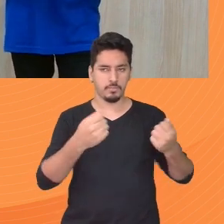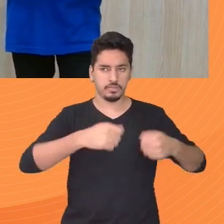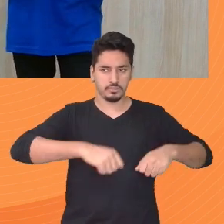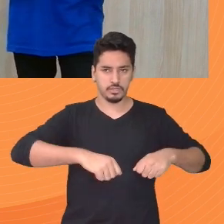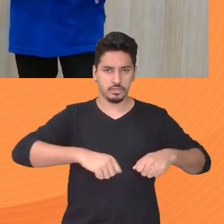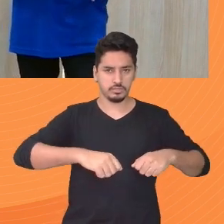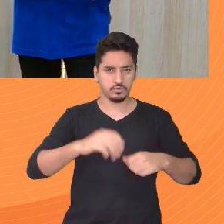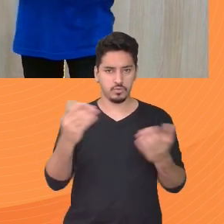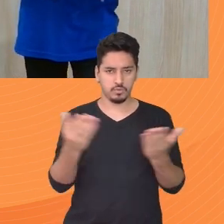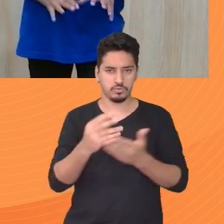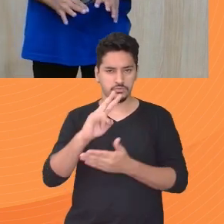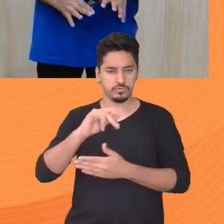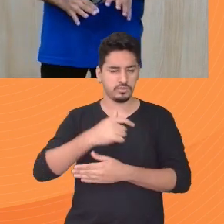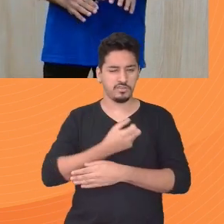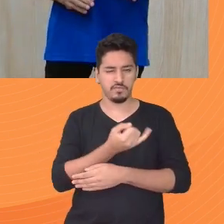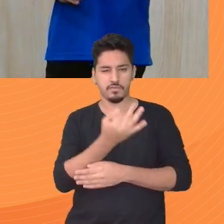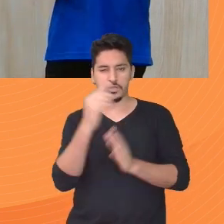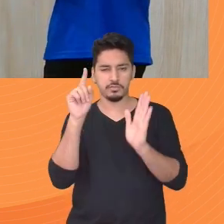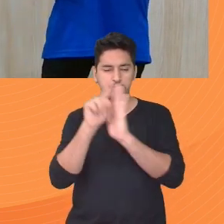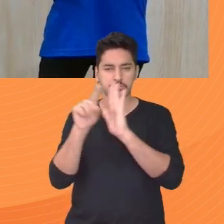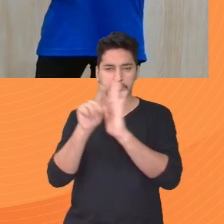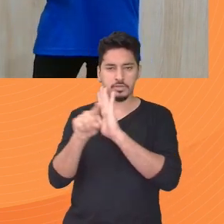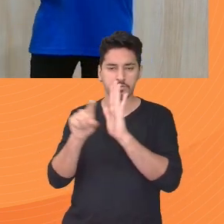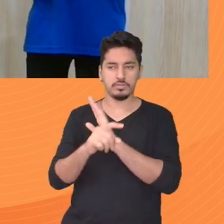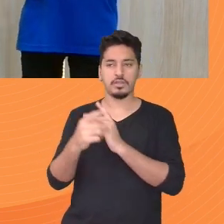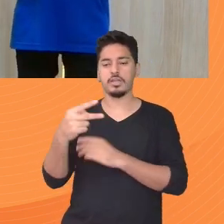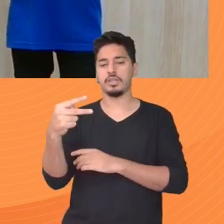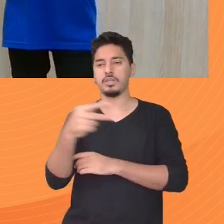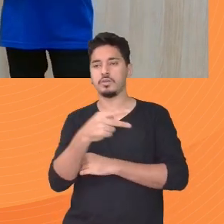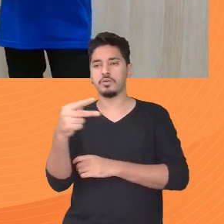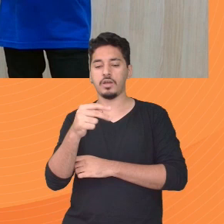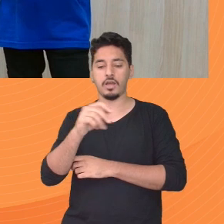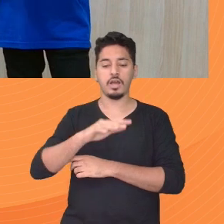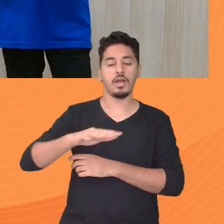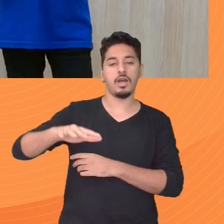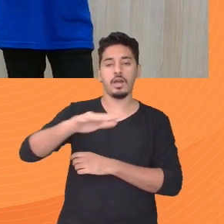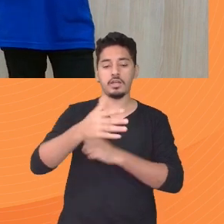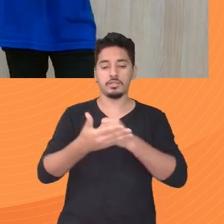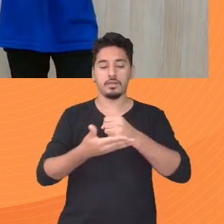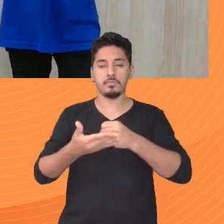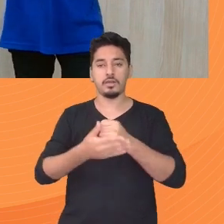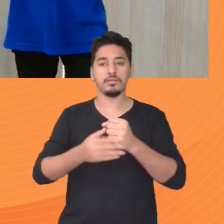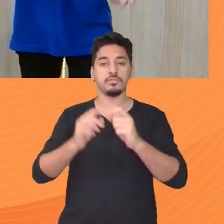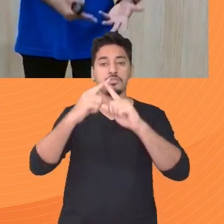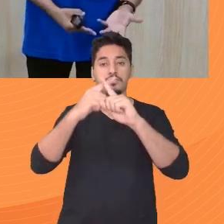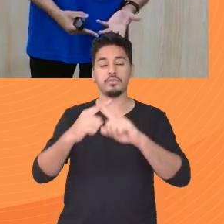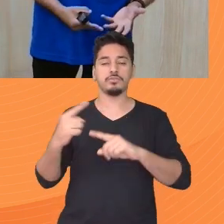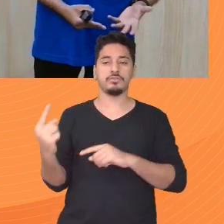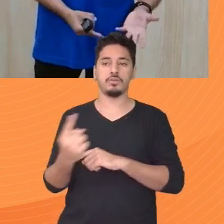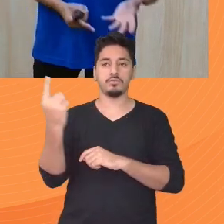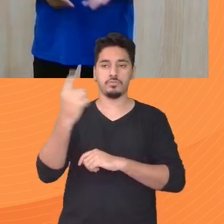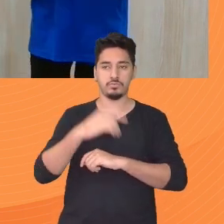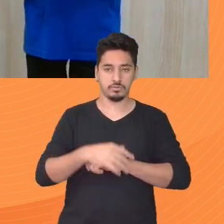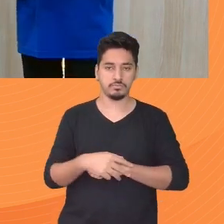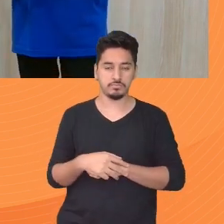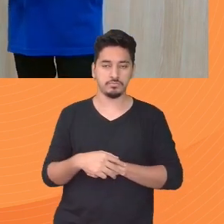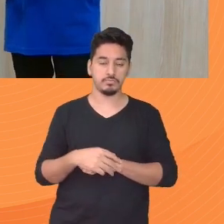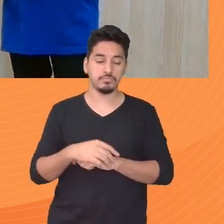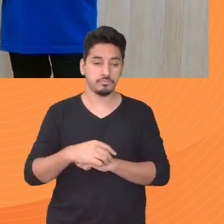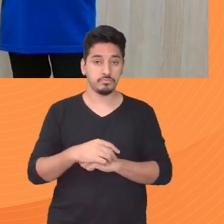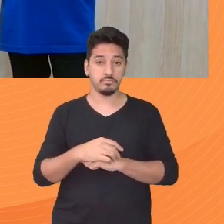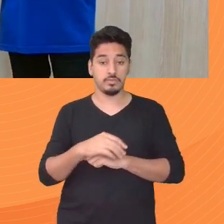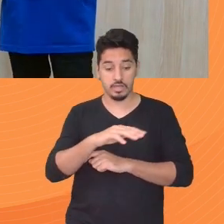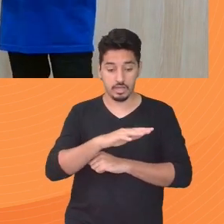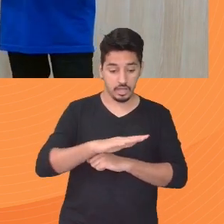gente vai resolver hoje, vários problemas, é igual à área da base multiplicado pela altura. A área da base